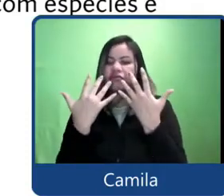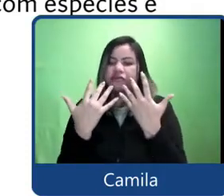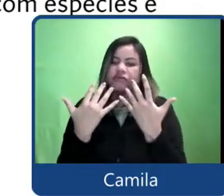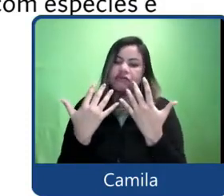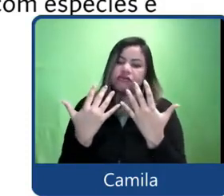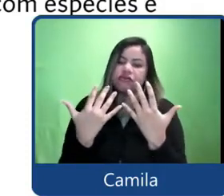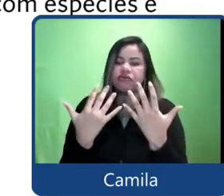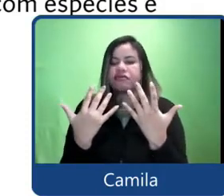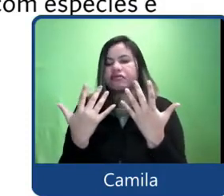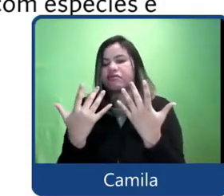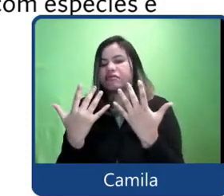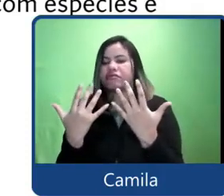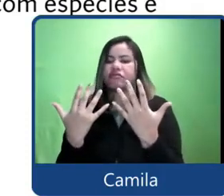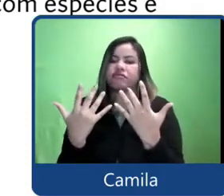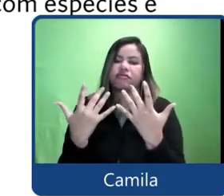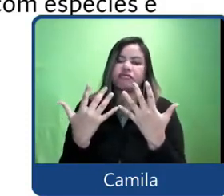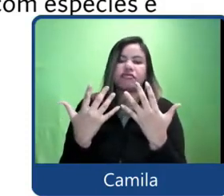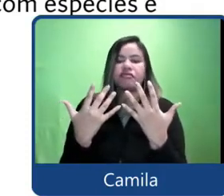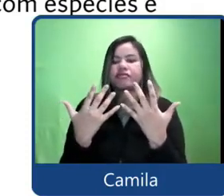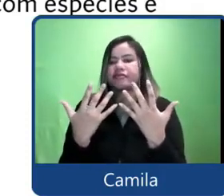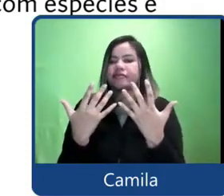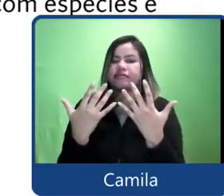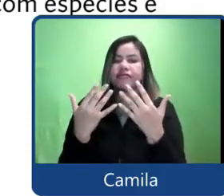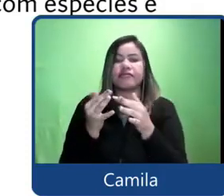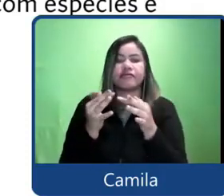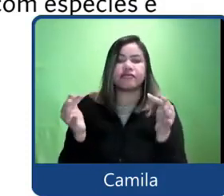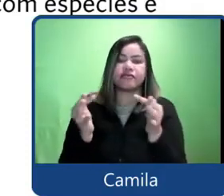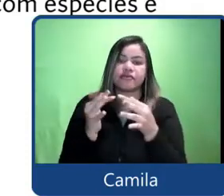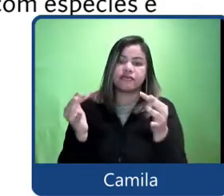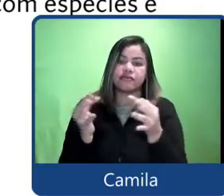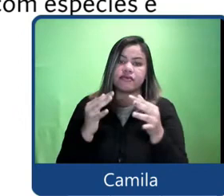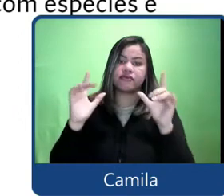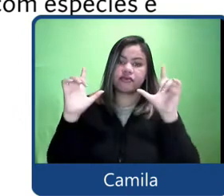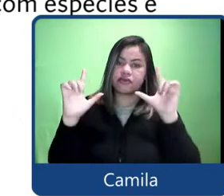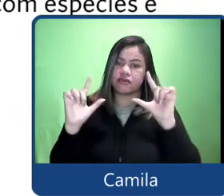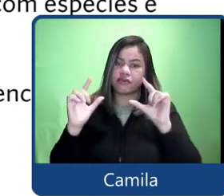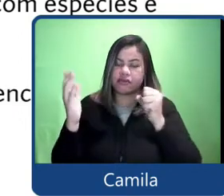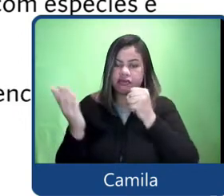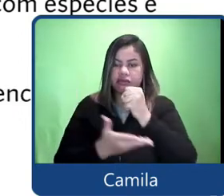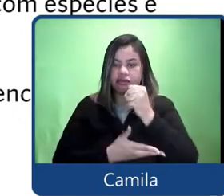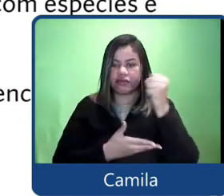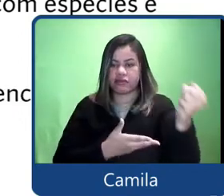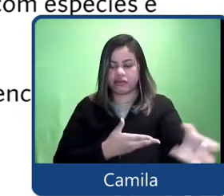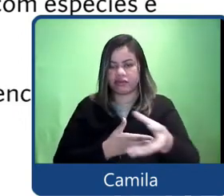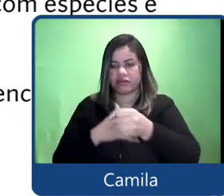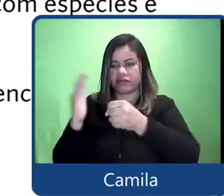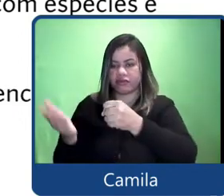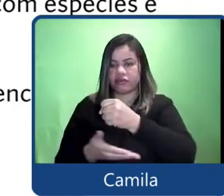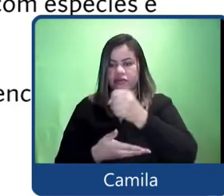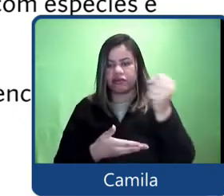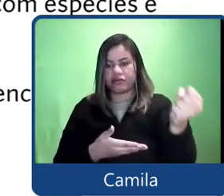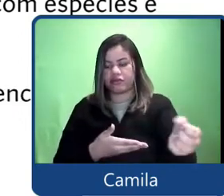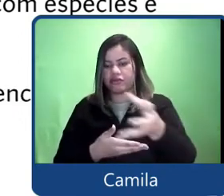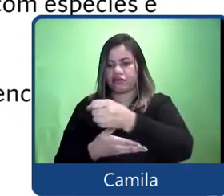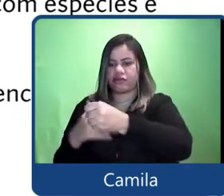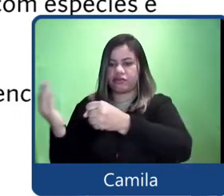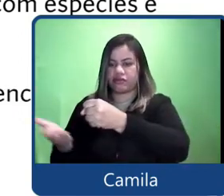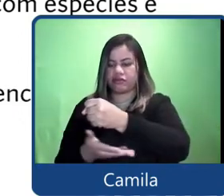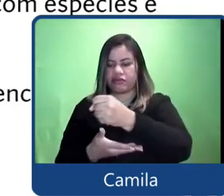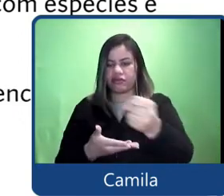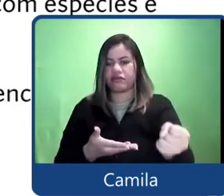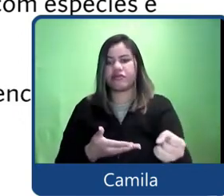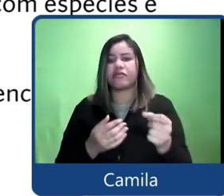uma diminuição das colheitas que vão servir para o consumo humano. E